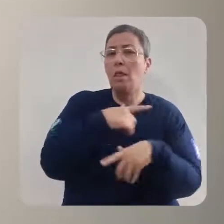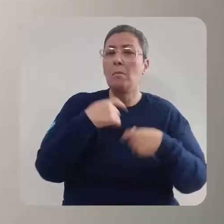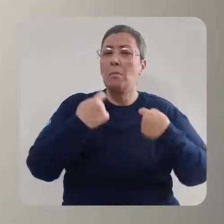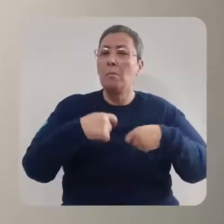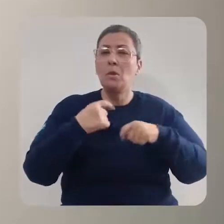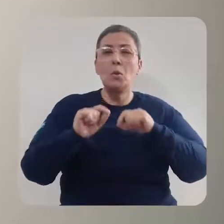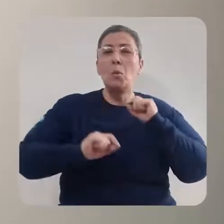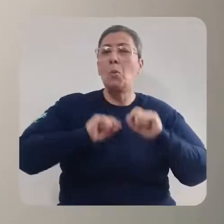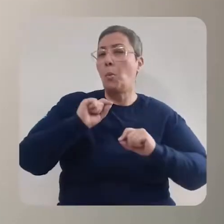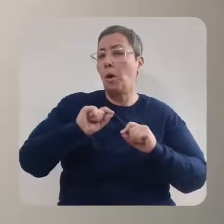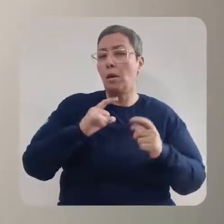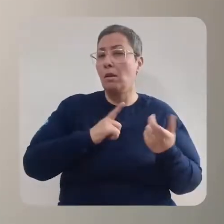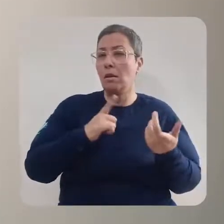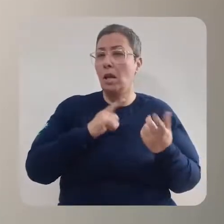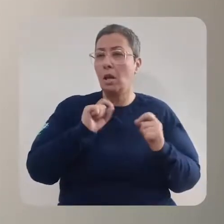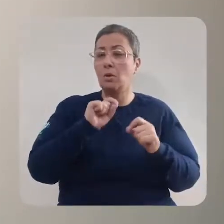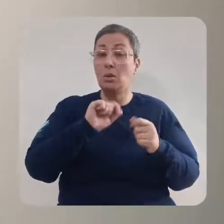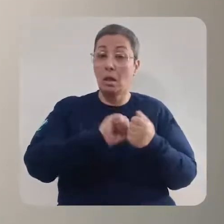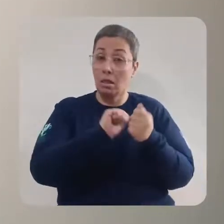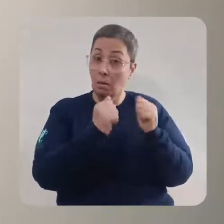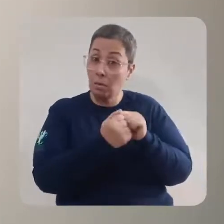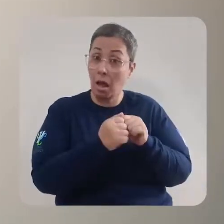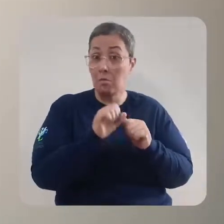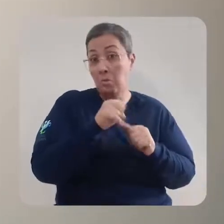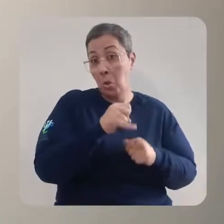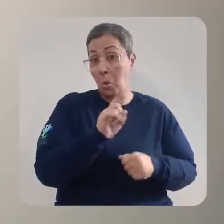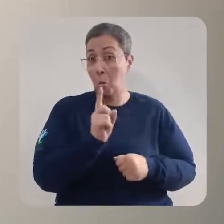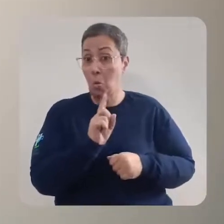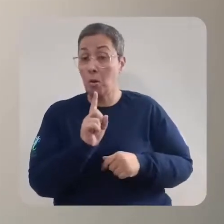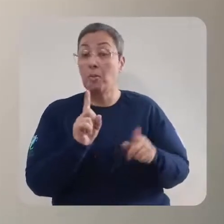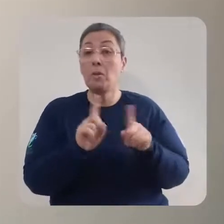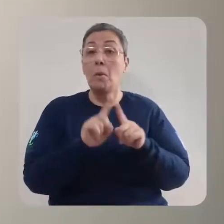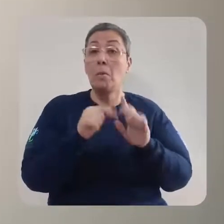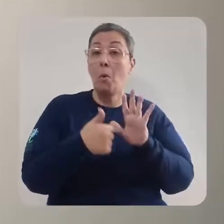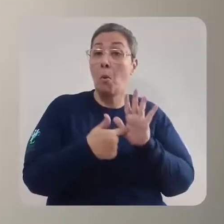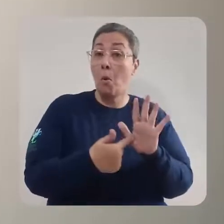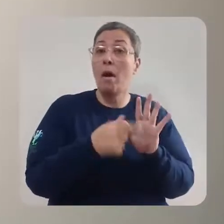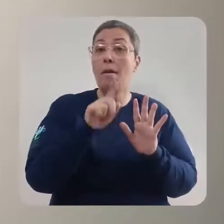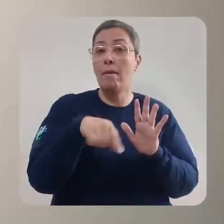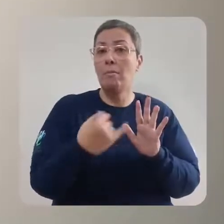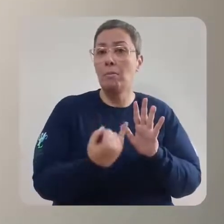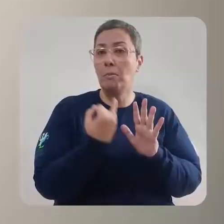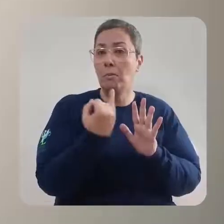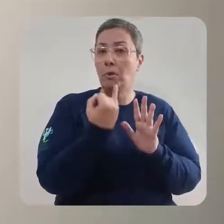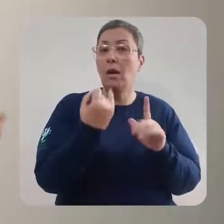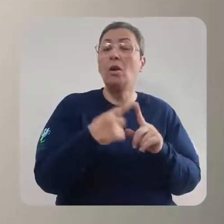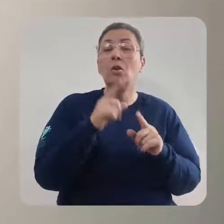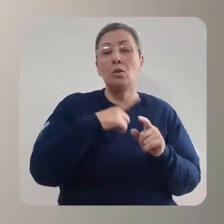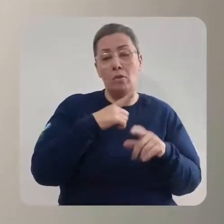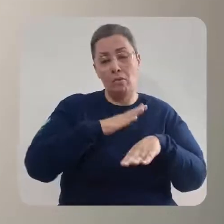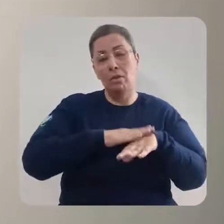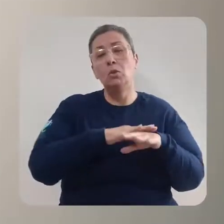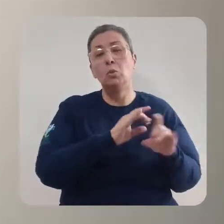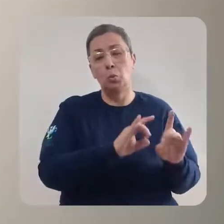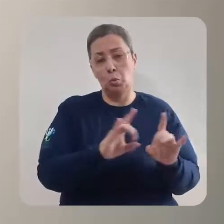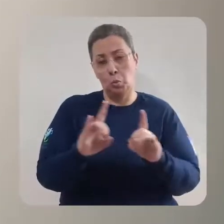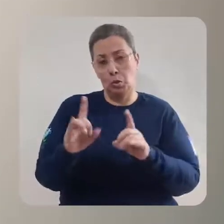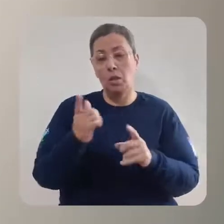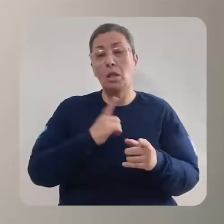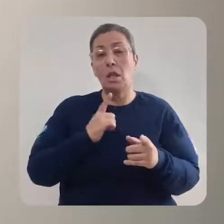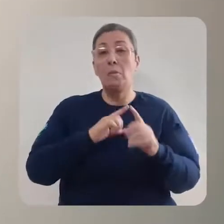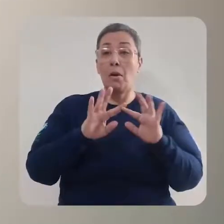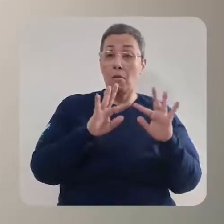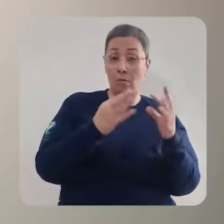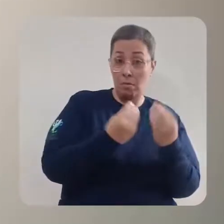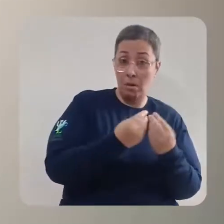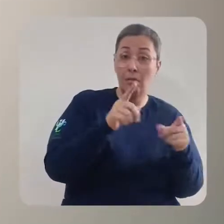da necessidade que ele tenha, seja adaptado ou não. Então, está posto, é importante, nós fazemos isso todos os dias. E